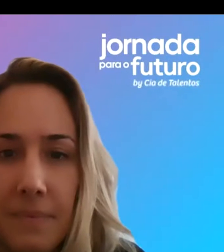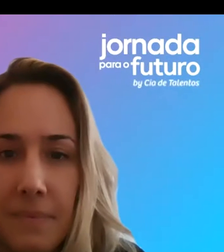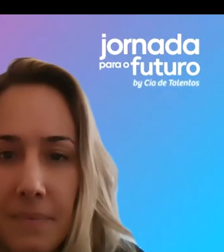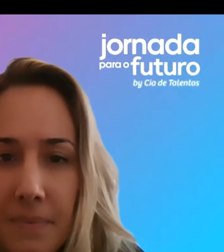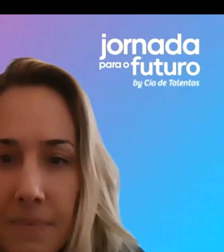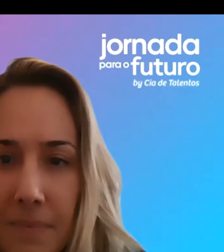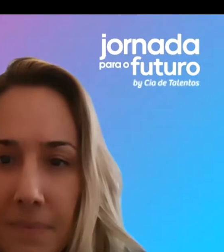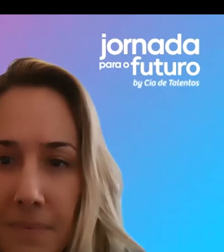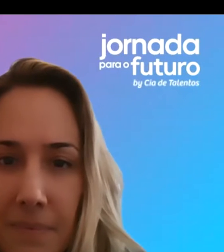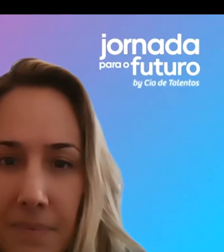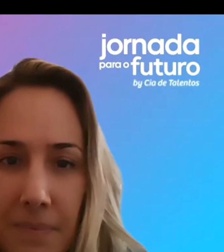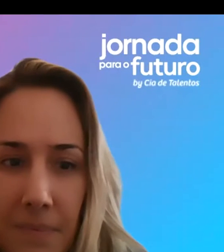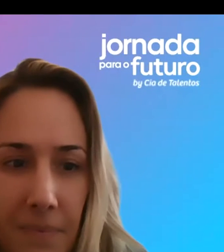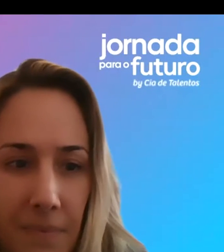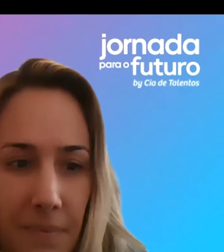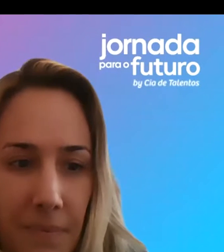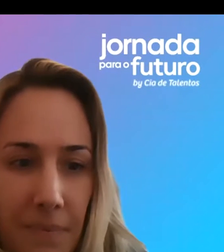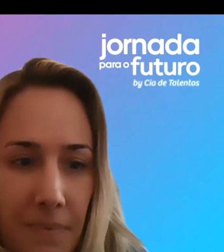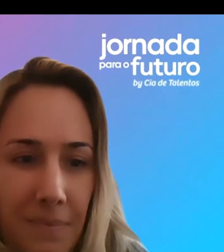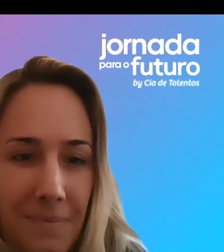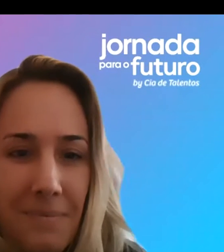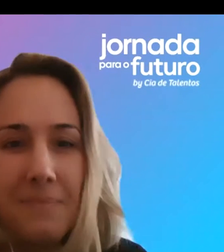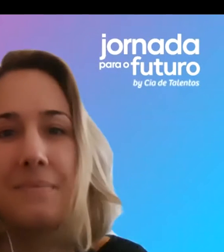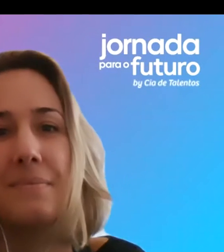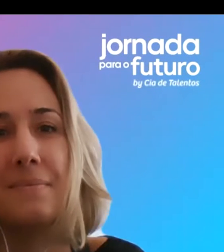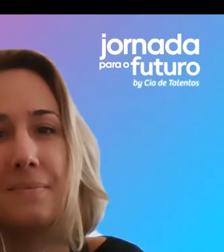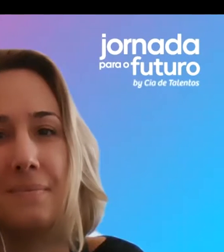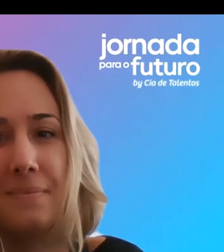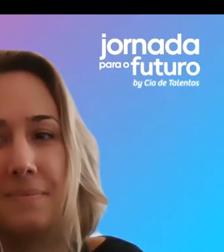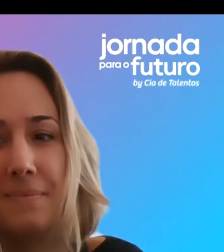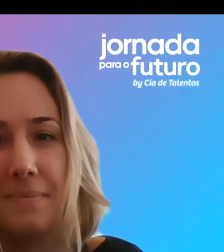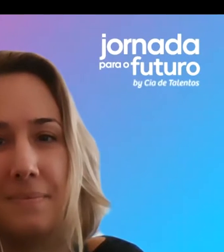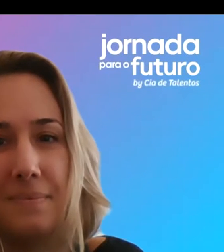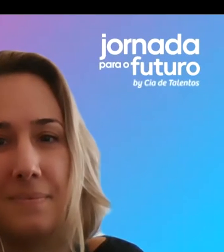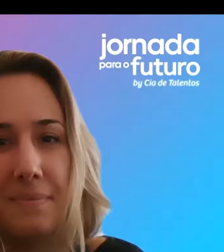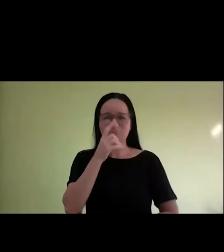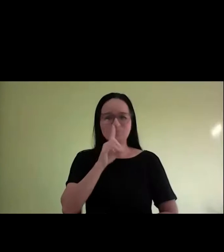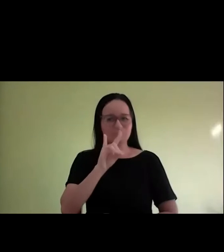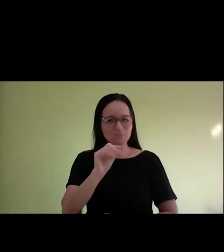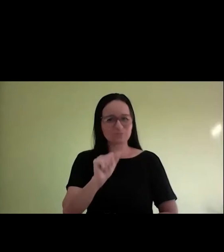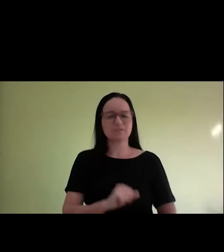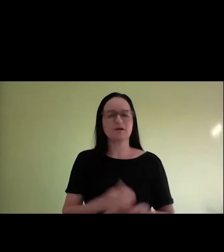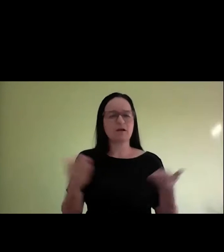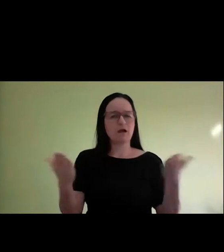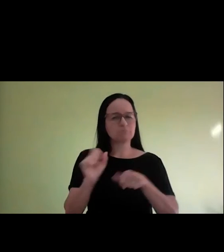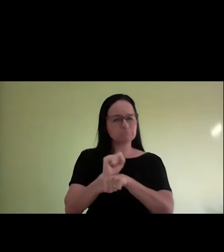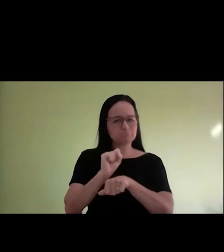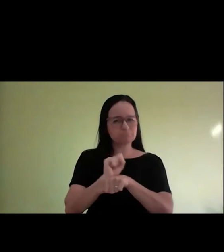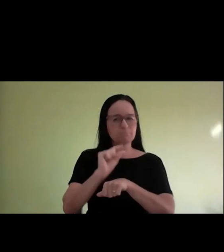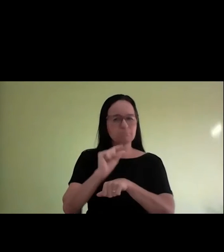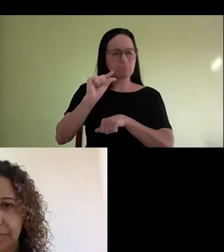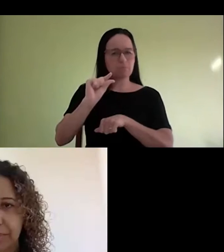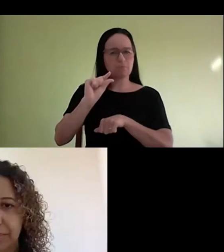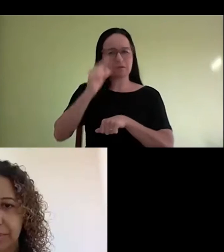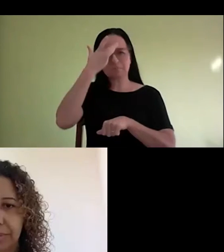Olá, bom dia, bom dia a todos. A gente está dando um tempinho aí para o pessoal